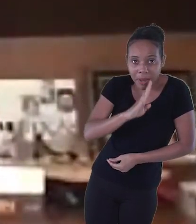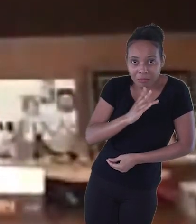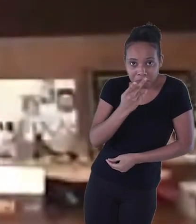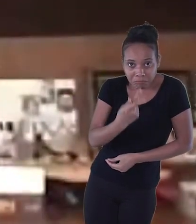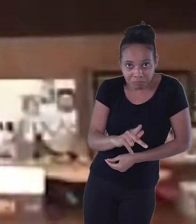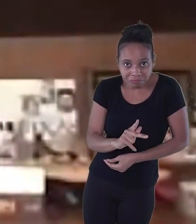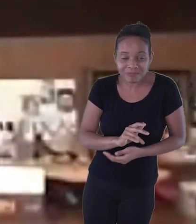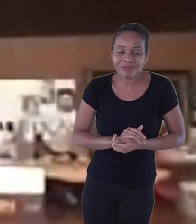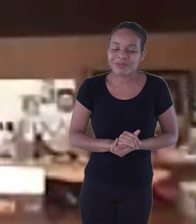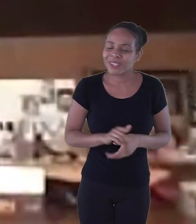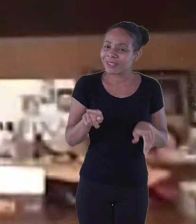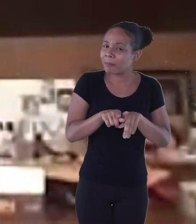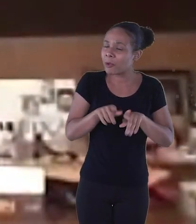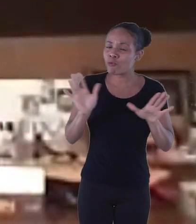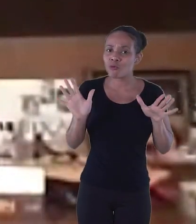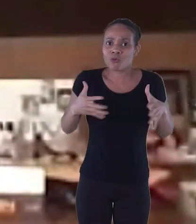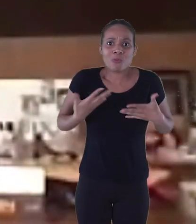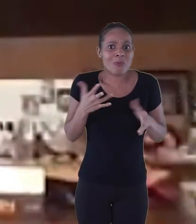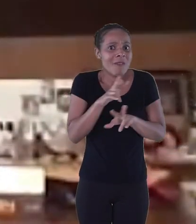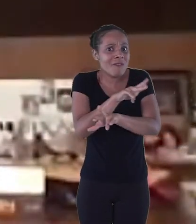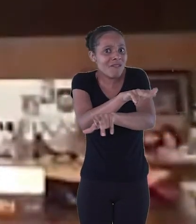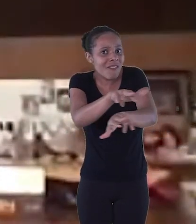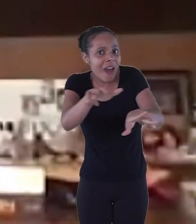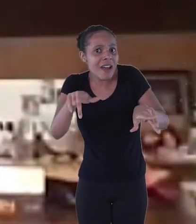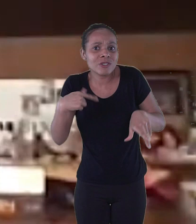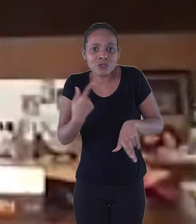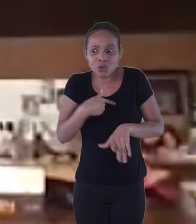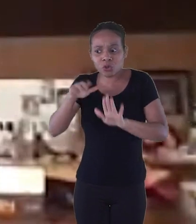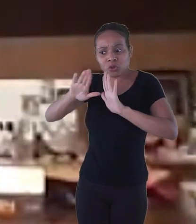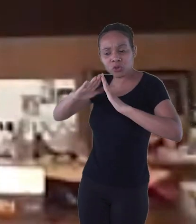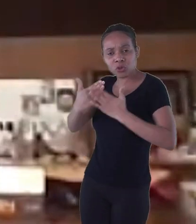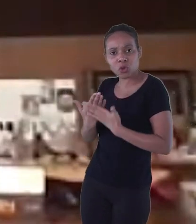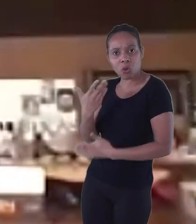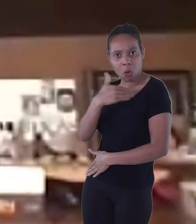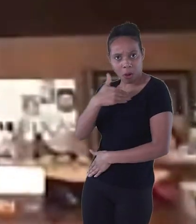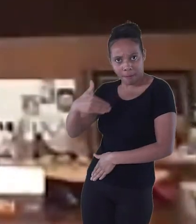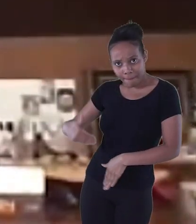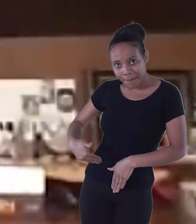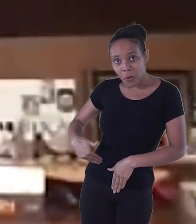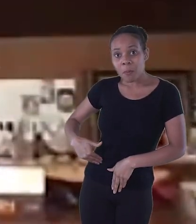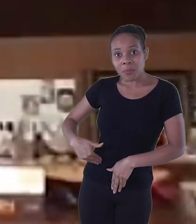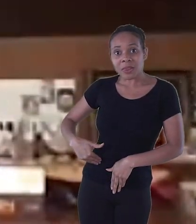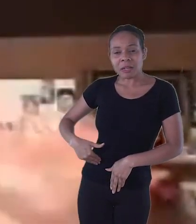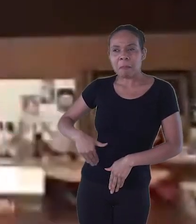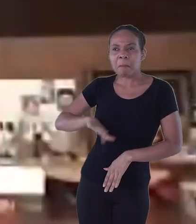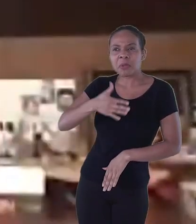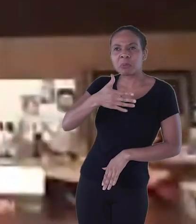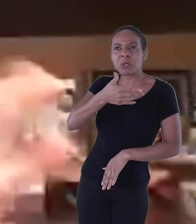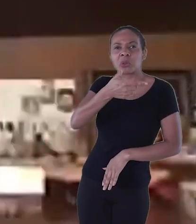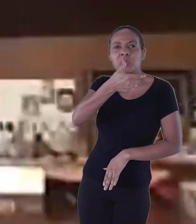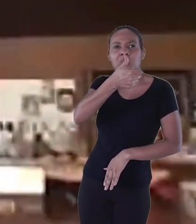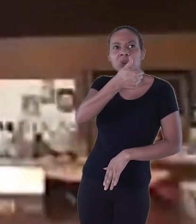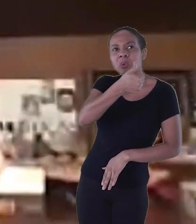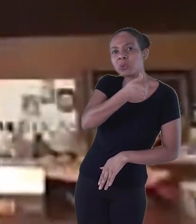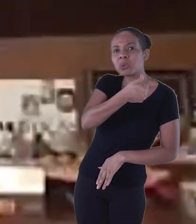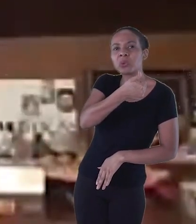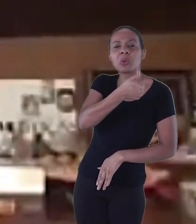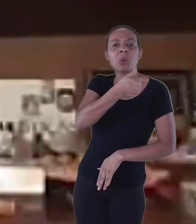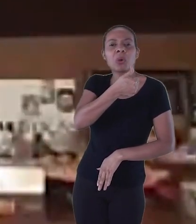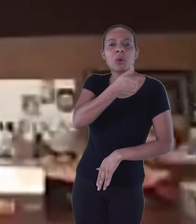surpresas por aí. Vamos distribuir para as escolas públicas 2.000 kits com 12 posters, com